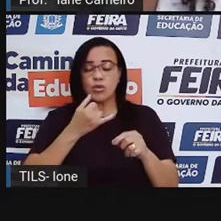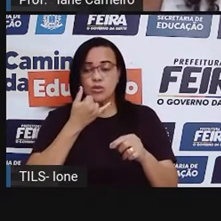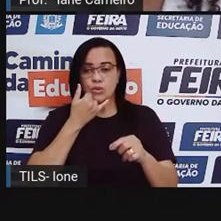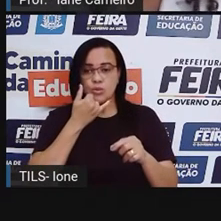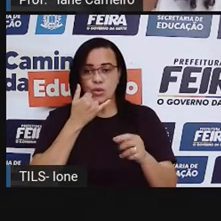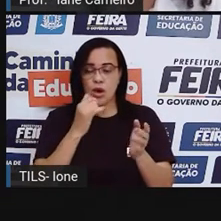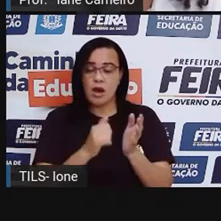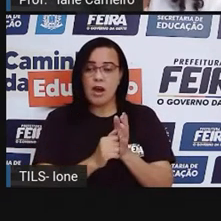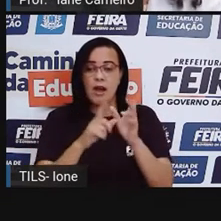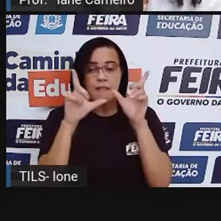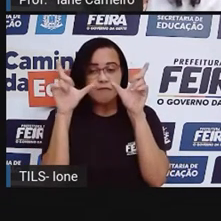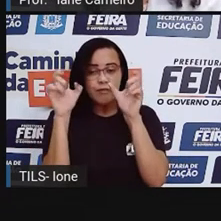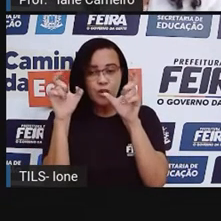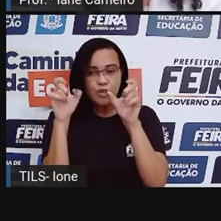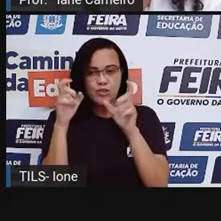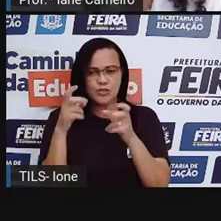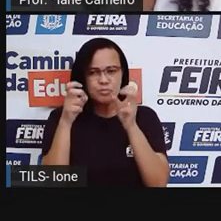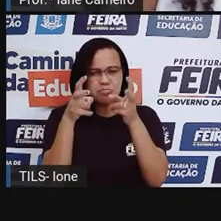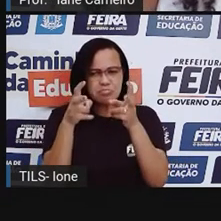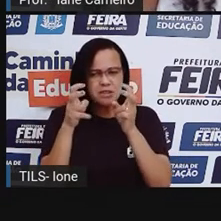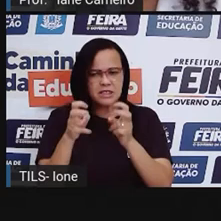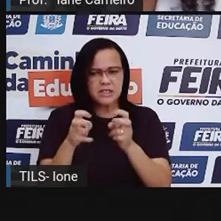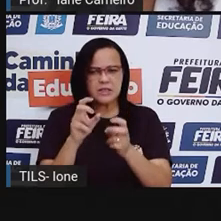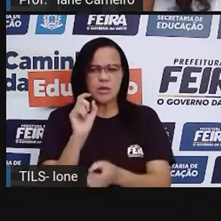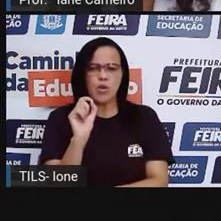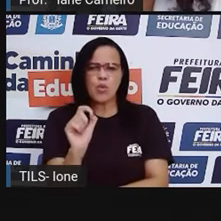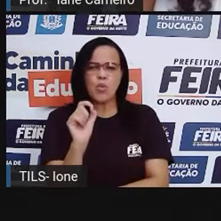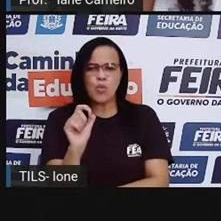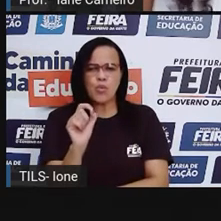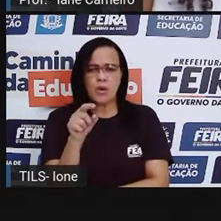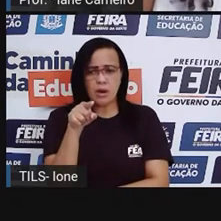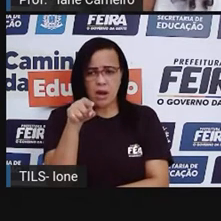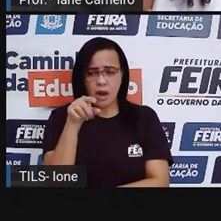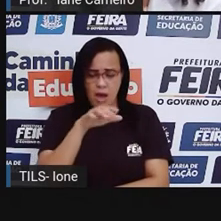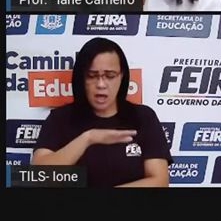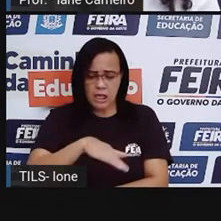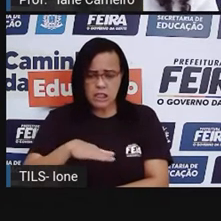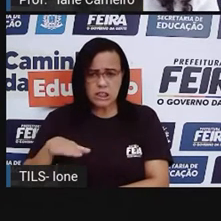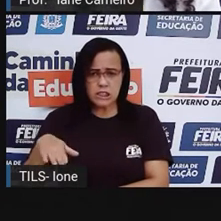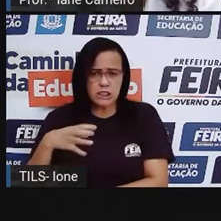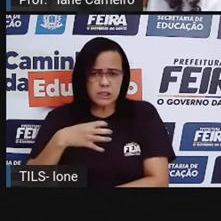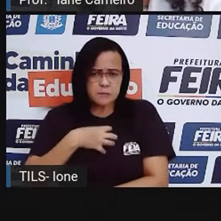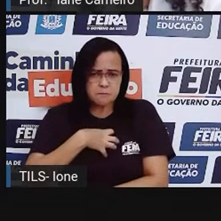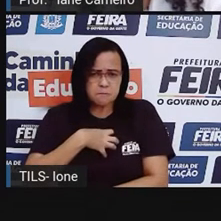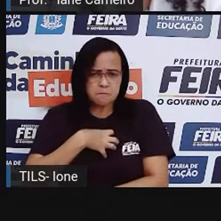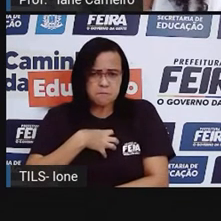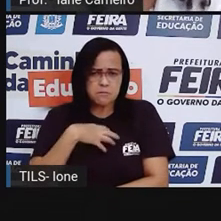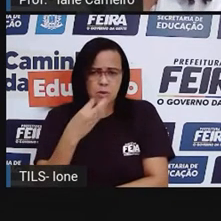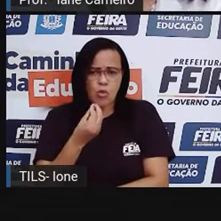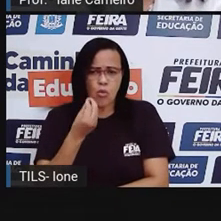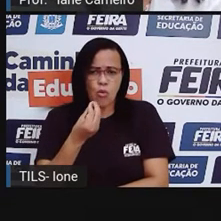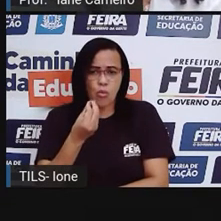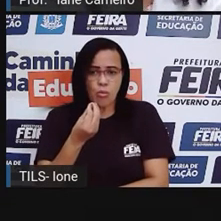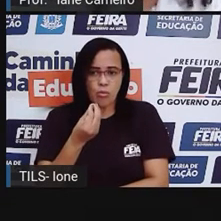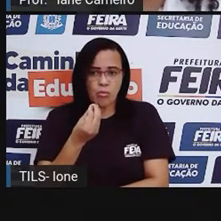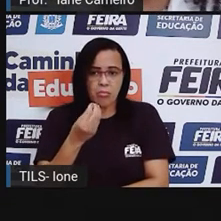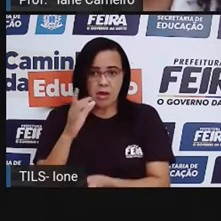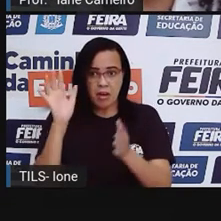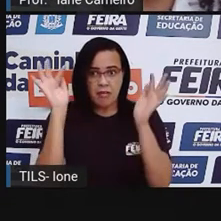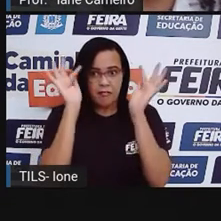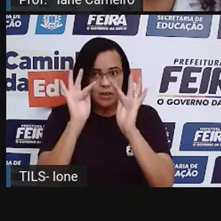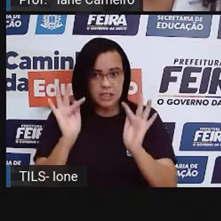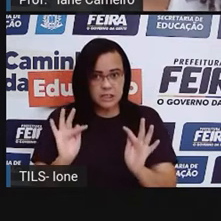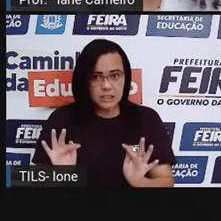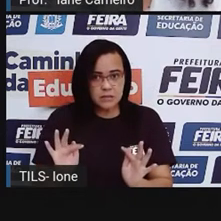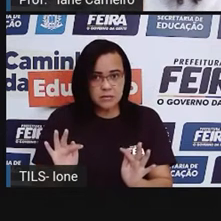que essa criancinha que tá aí na imagem, ela tá como? Ela tá sentindo o quê? Será que ela está